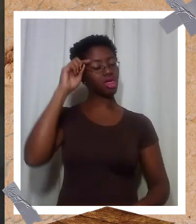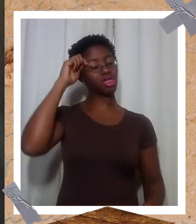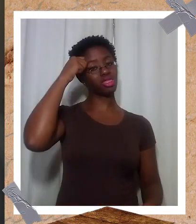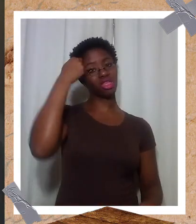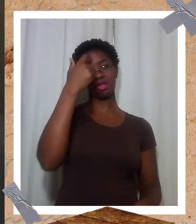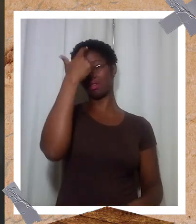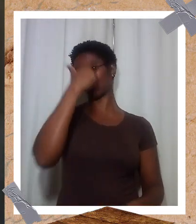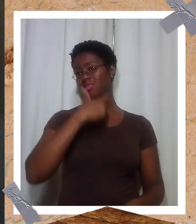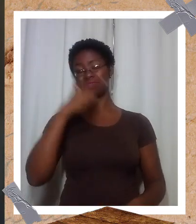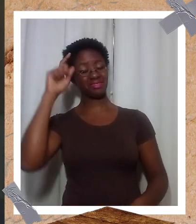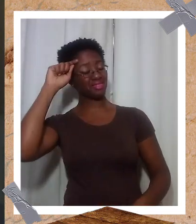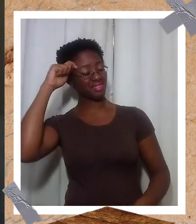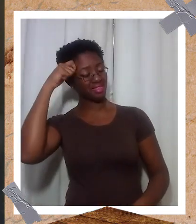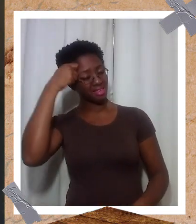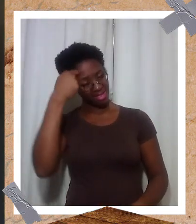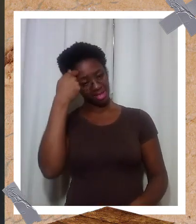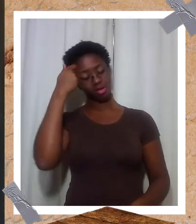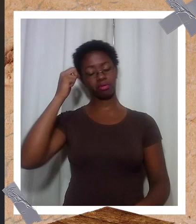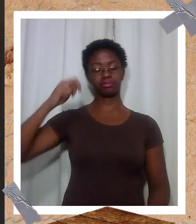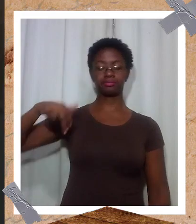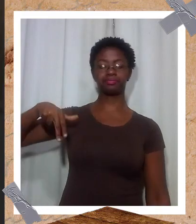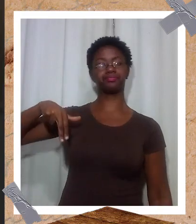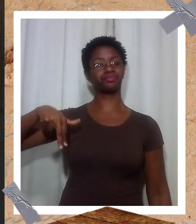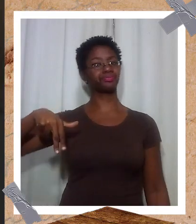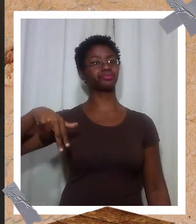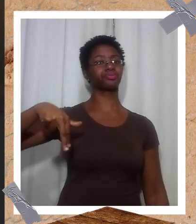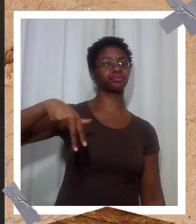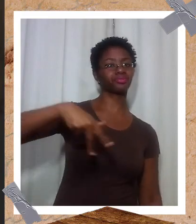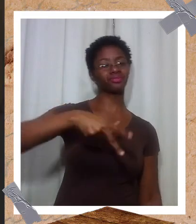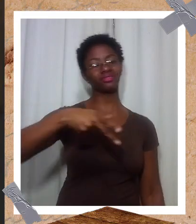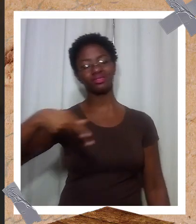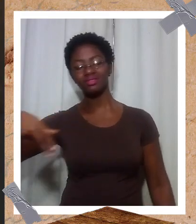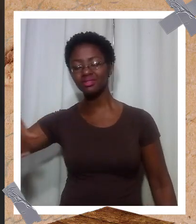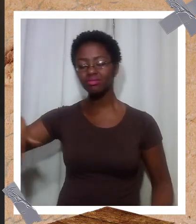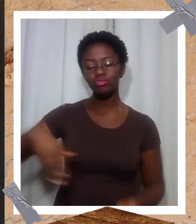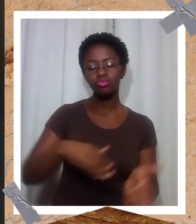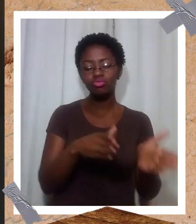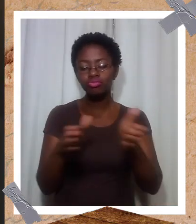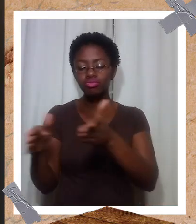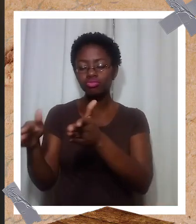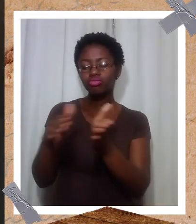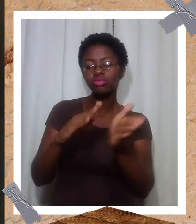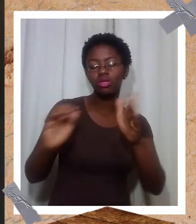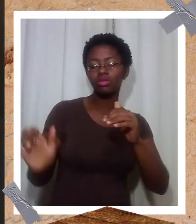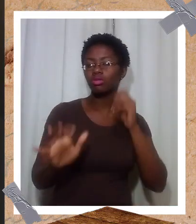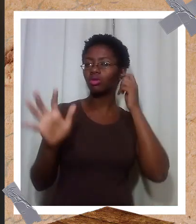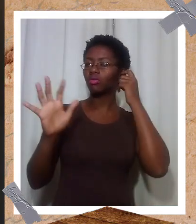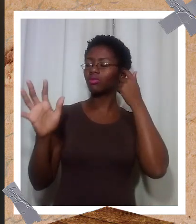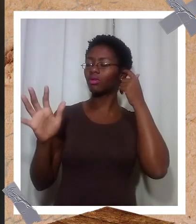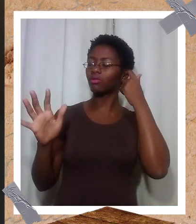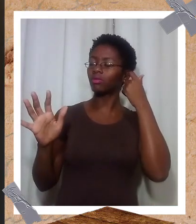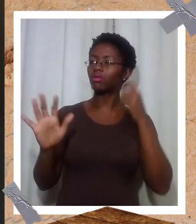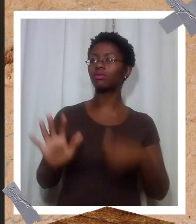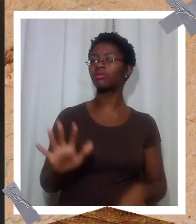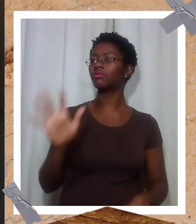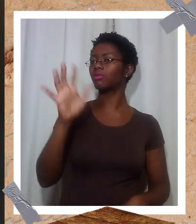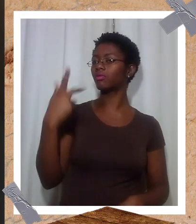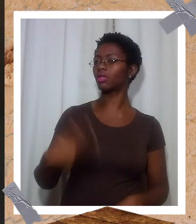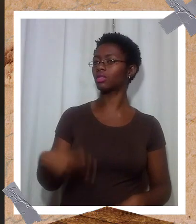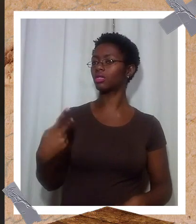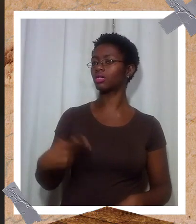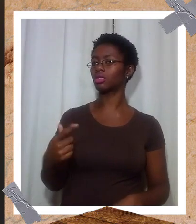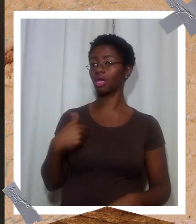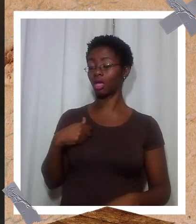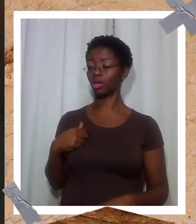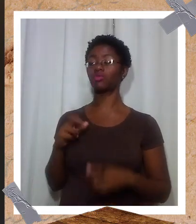esse rosto negro, caminhando entre os becos e vielas, entre as ruas aqui do bairro, né? Eu